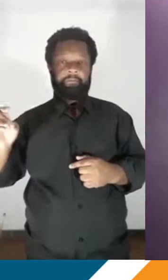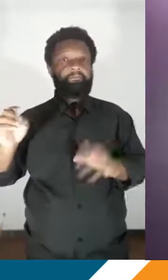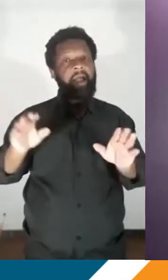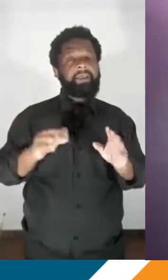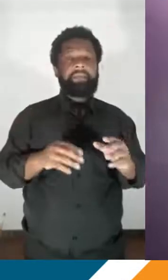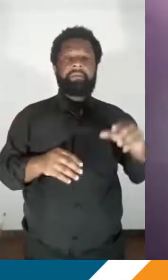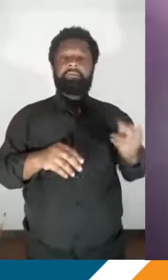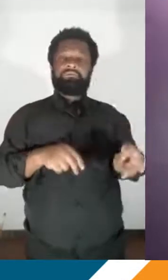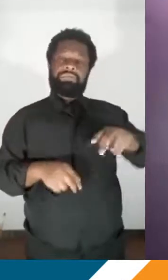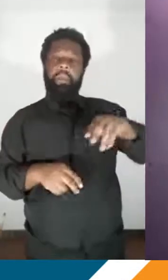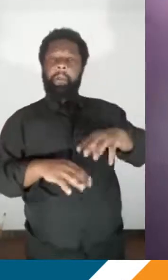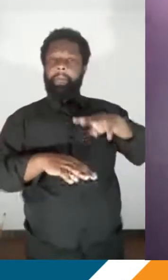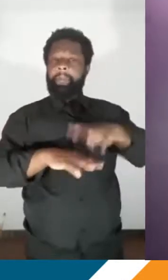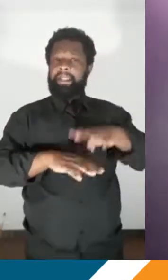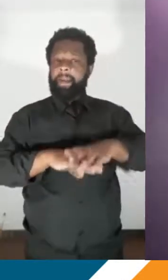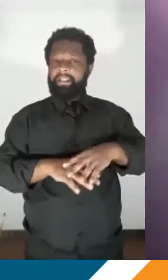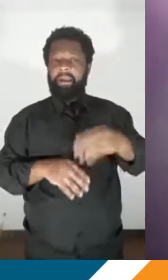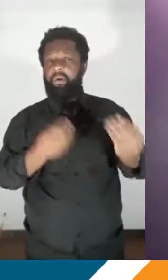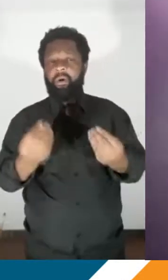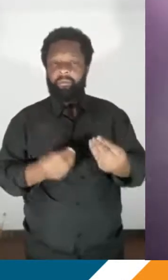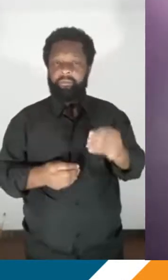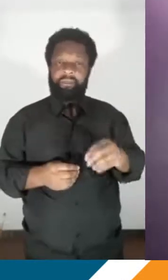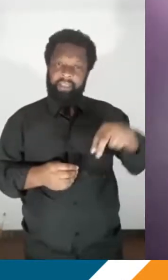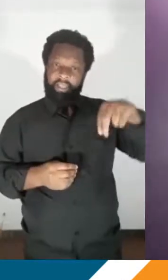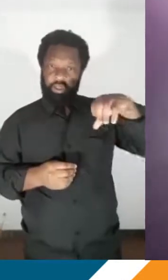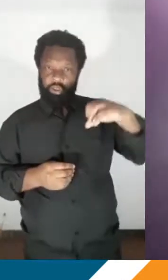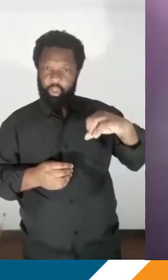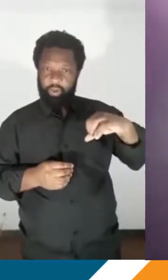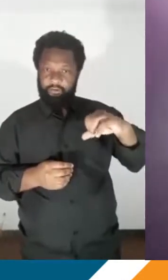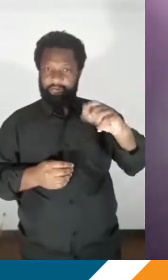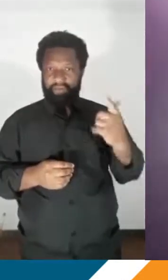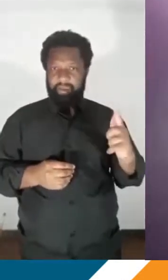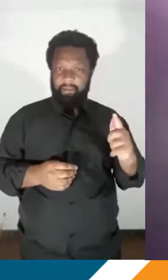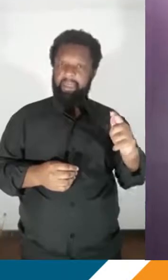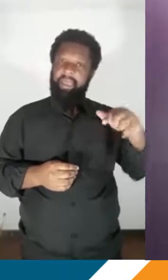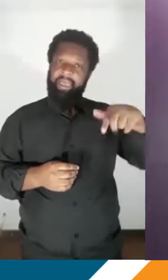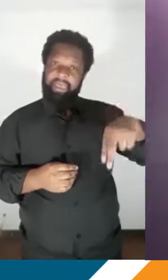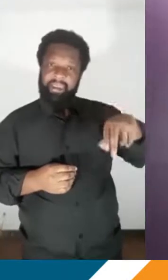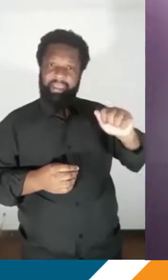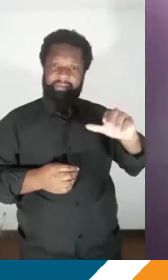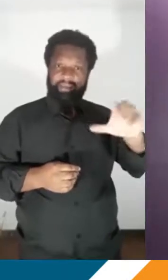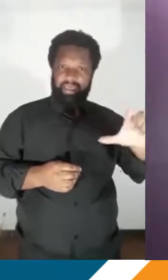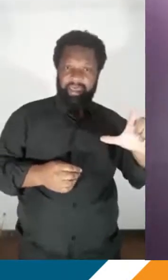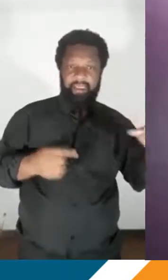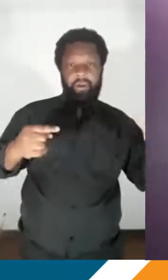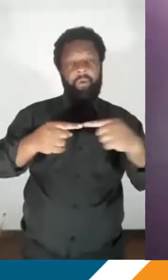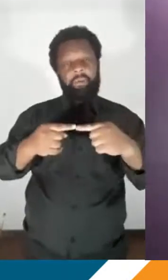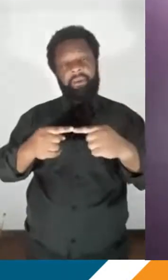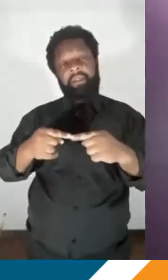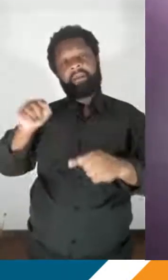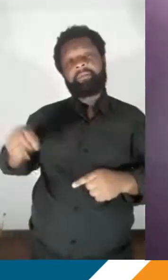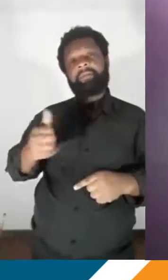Na matemática, vamos ler da seguinte forma: 9 gramas de NaCl para